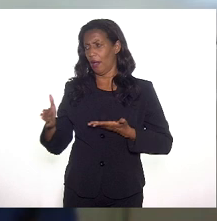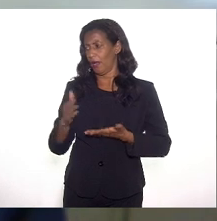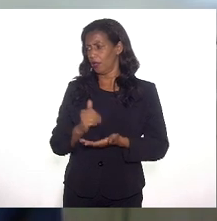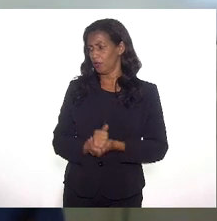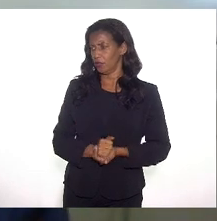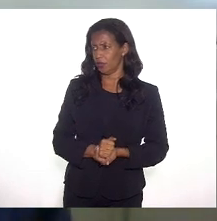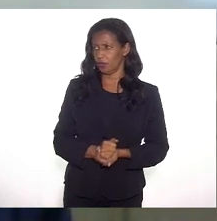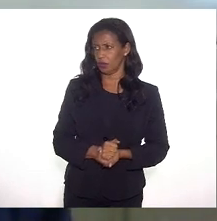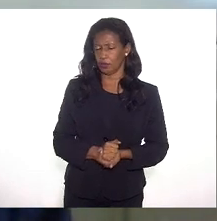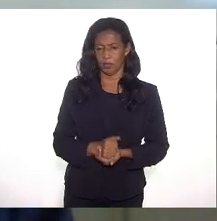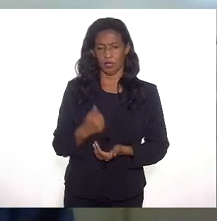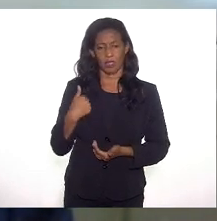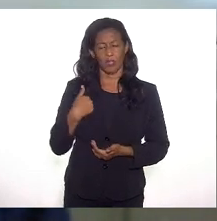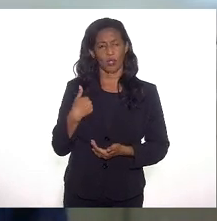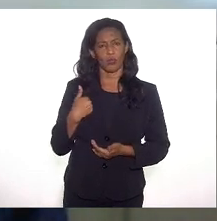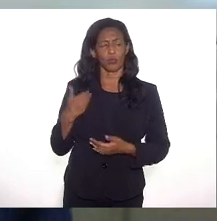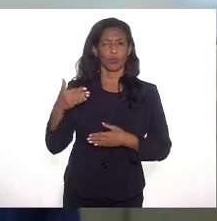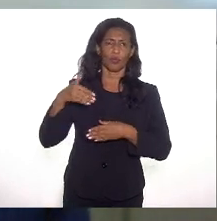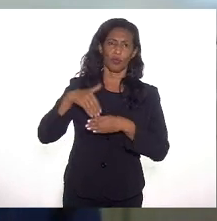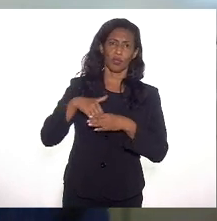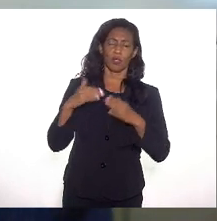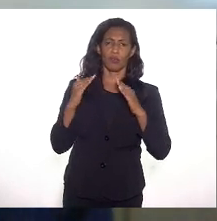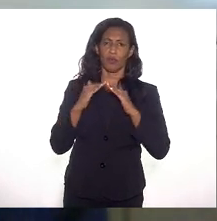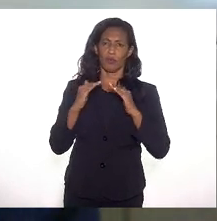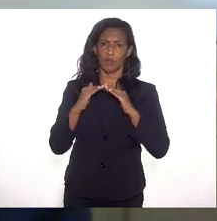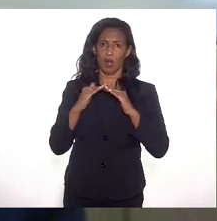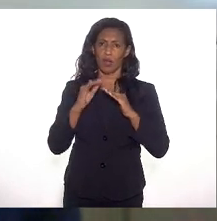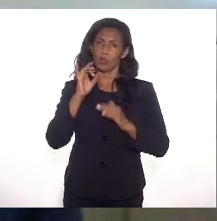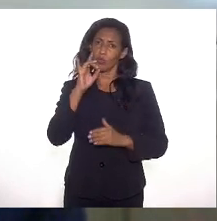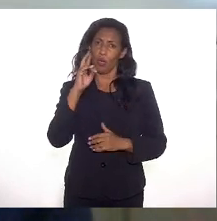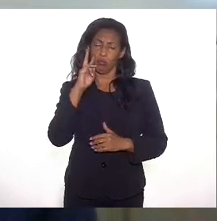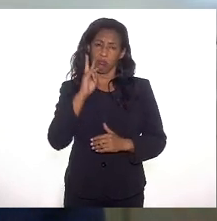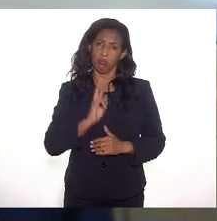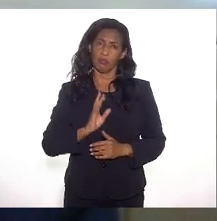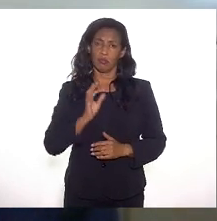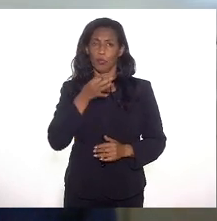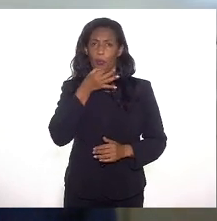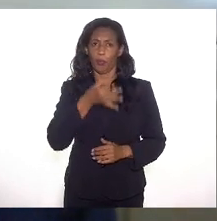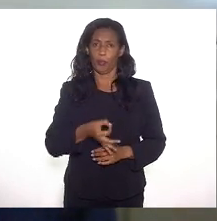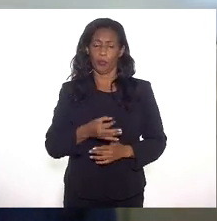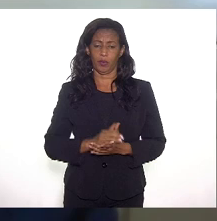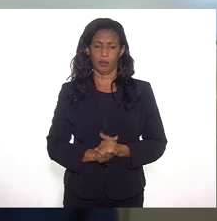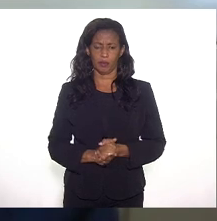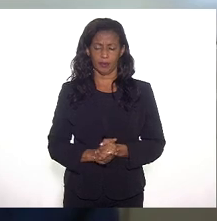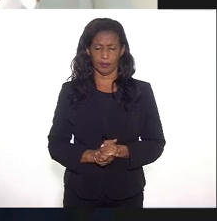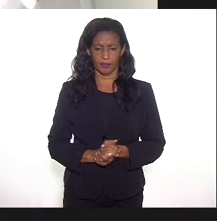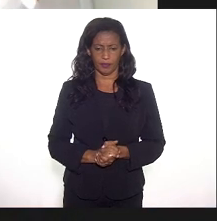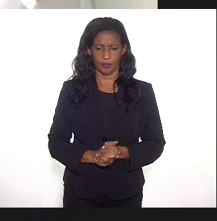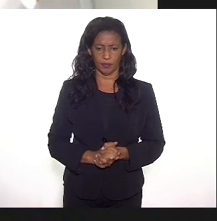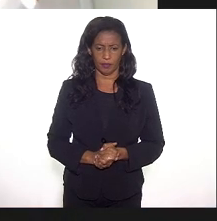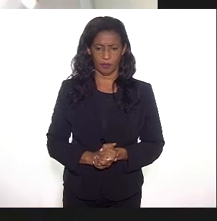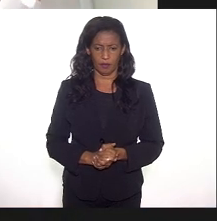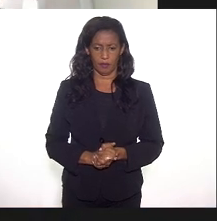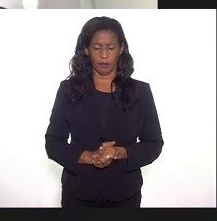estou votando favoravelmente, fazendo só essa observação. É o voto, senhor presidente.